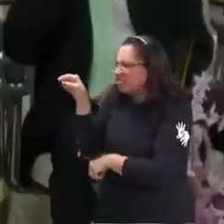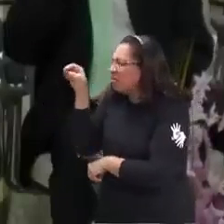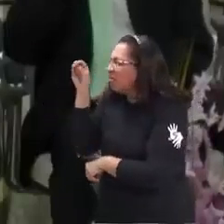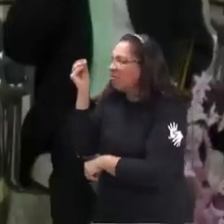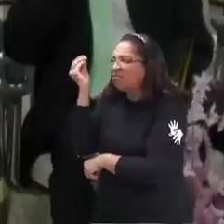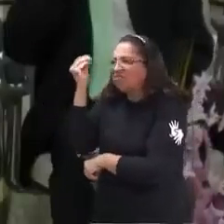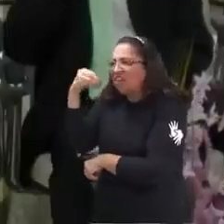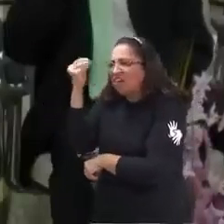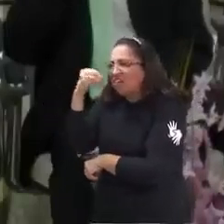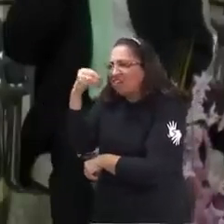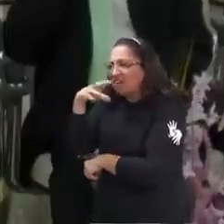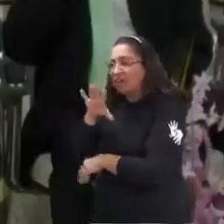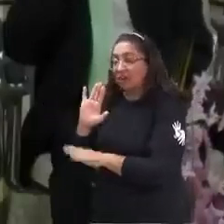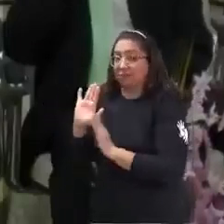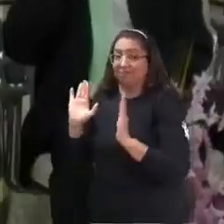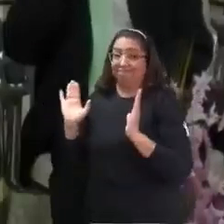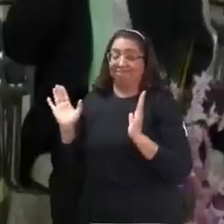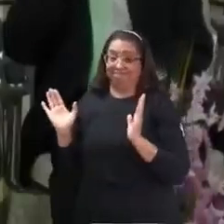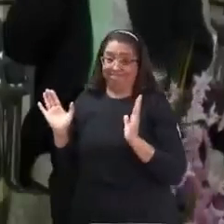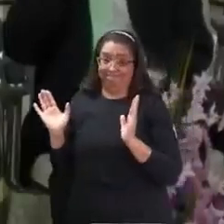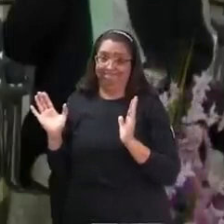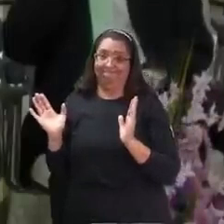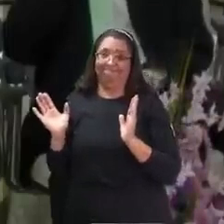70 vidas de Jacó